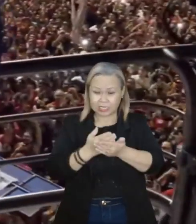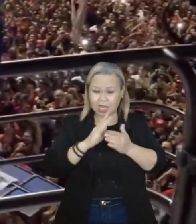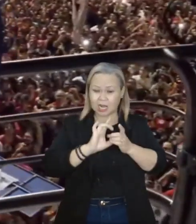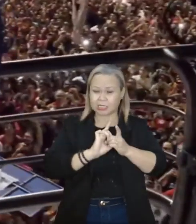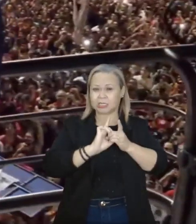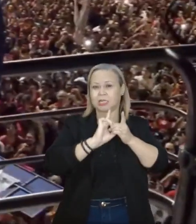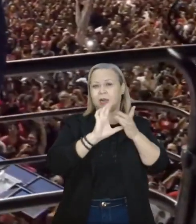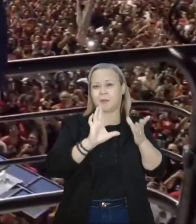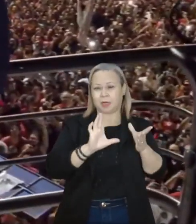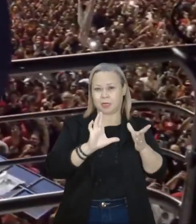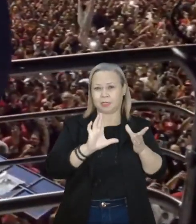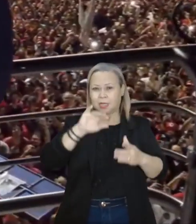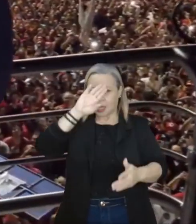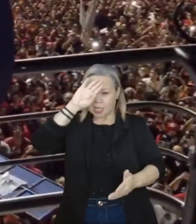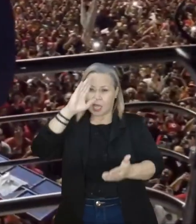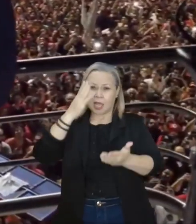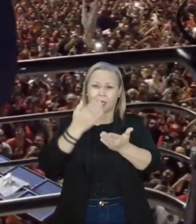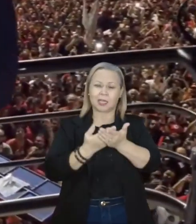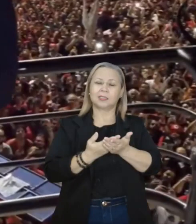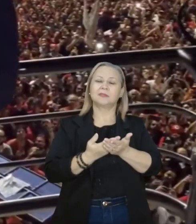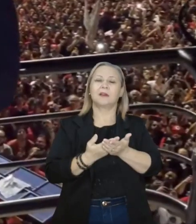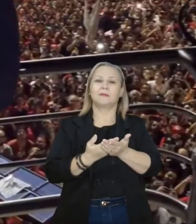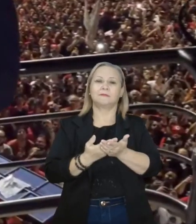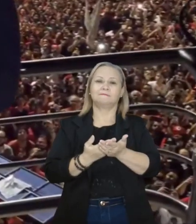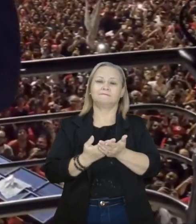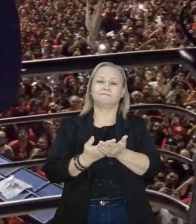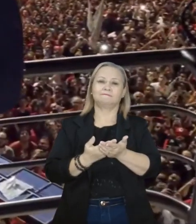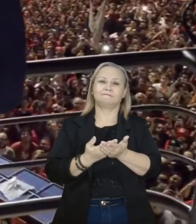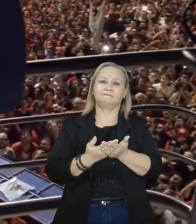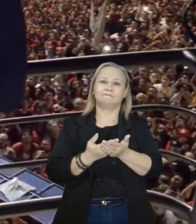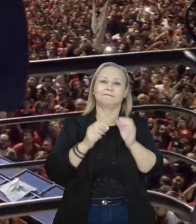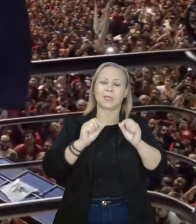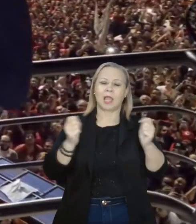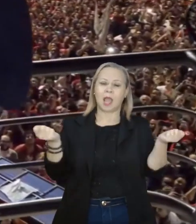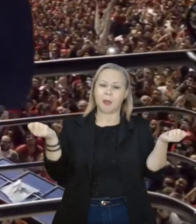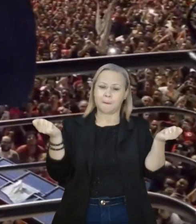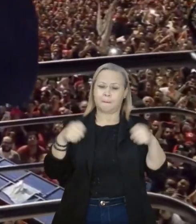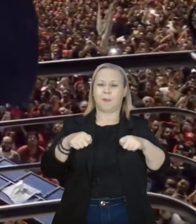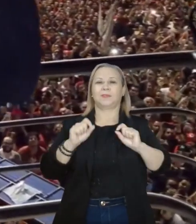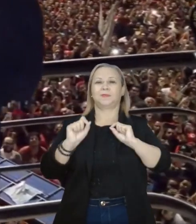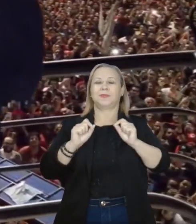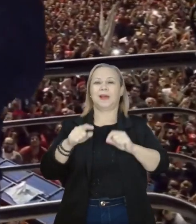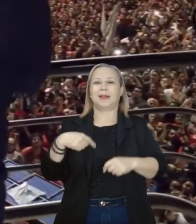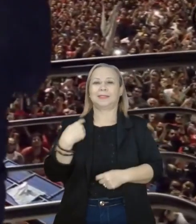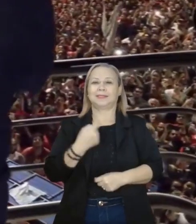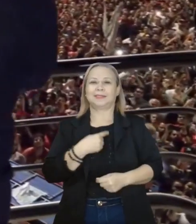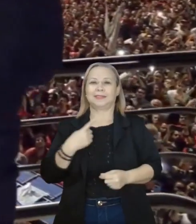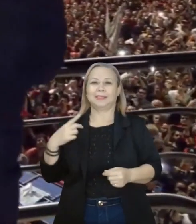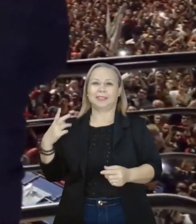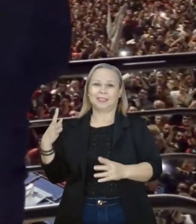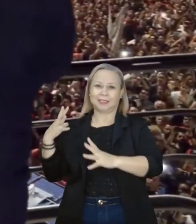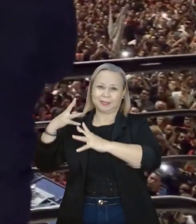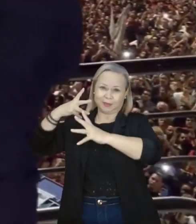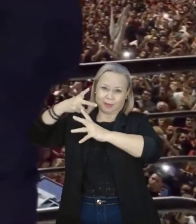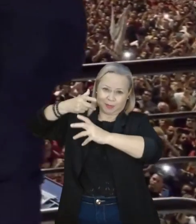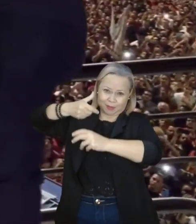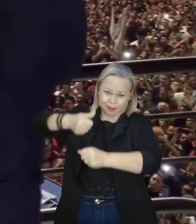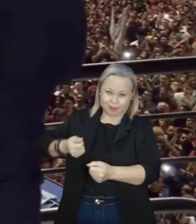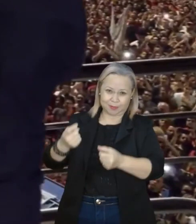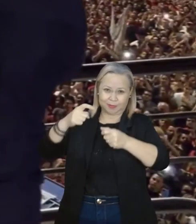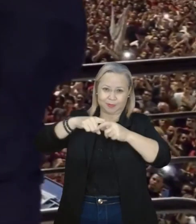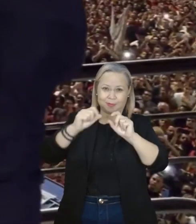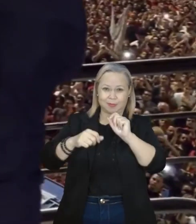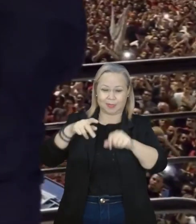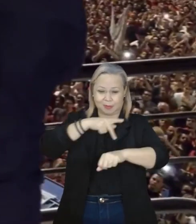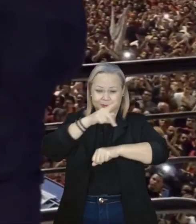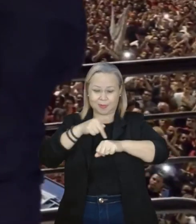liberdade, que acreditava na possibilidade da gente recuperar esse país para o